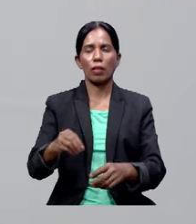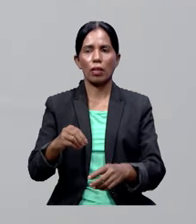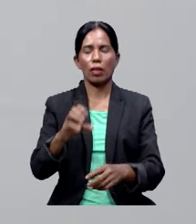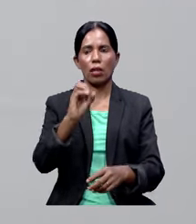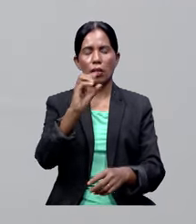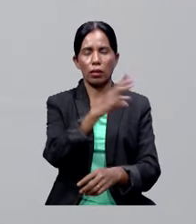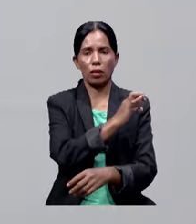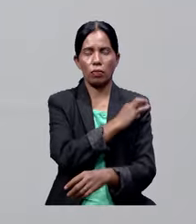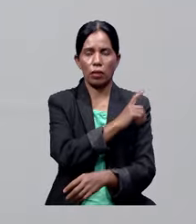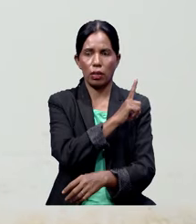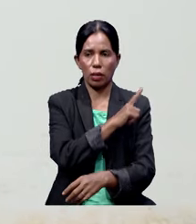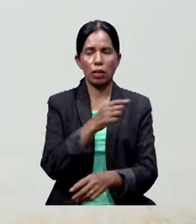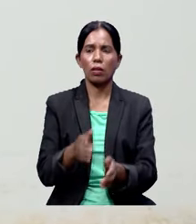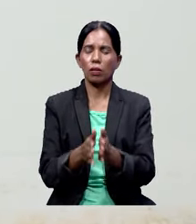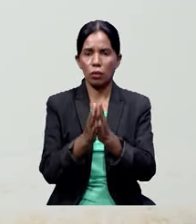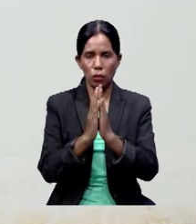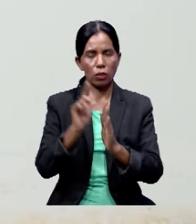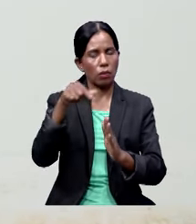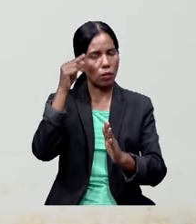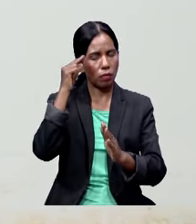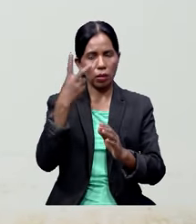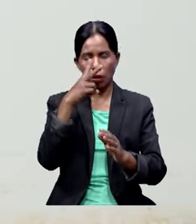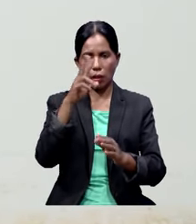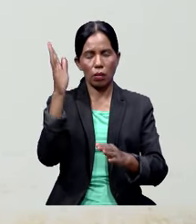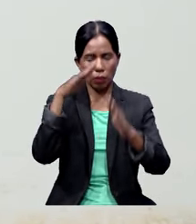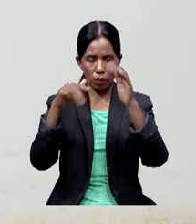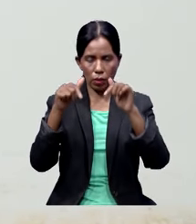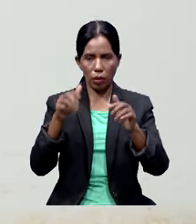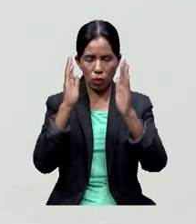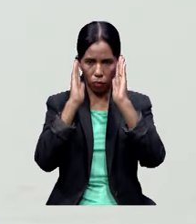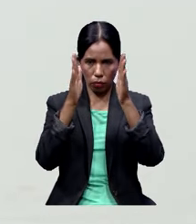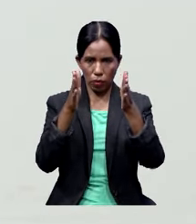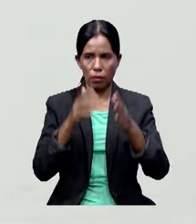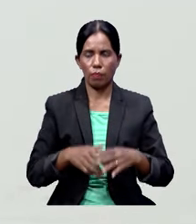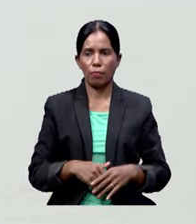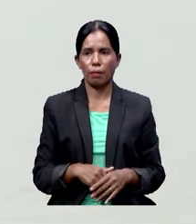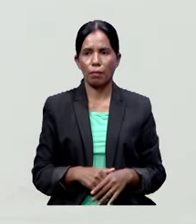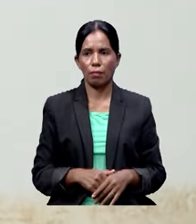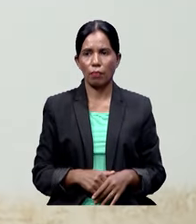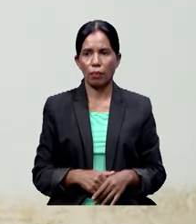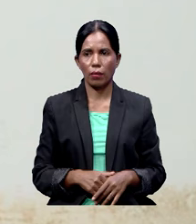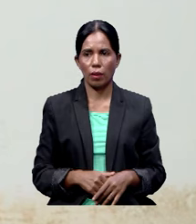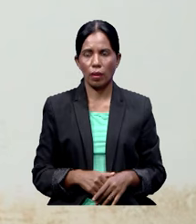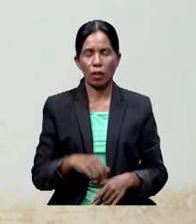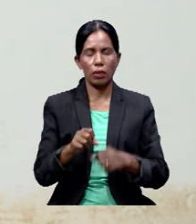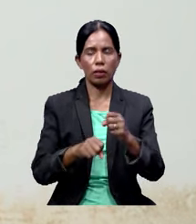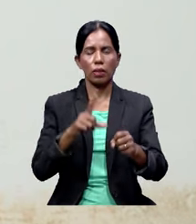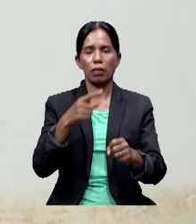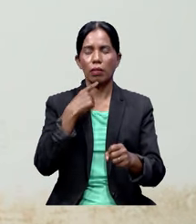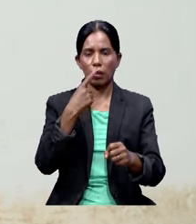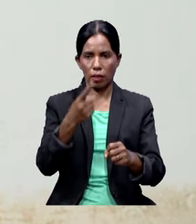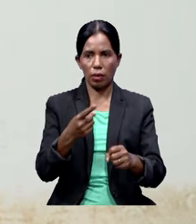ONG Timor Leste husu ba governo atu hare problema neho serio buat nebe mak sosiedade sivil espera